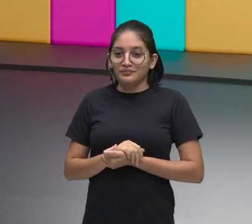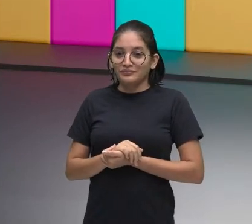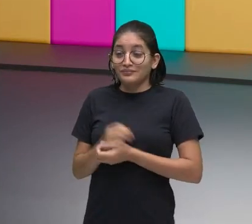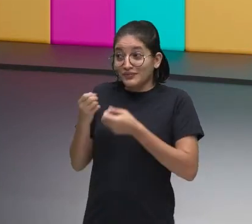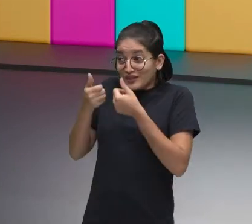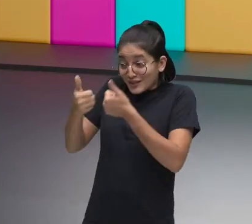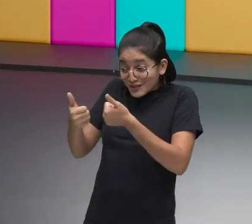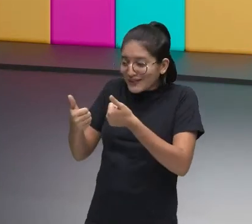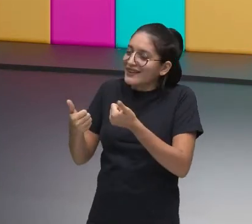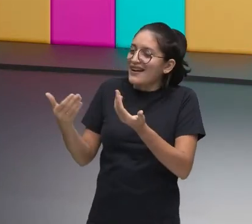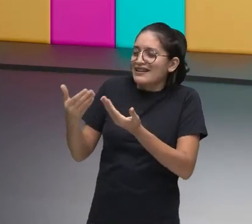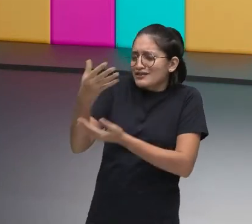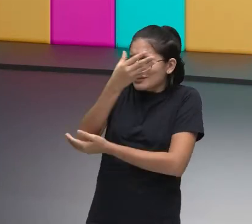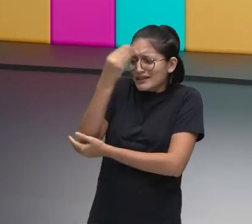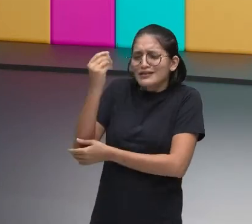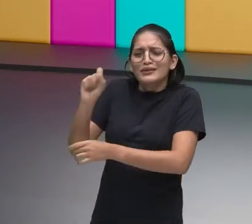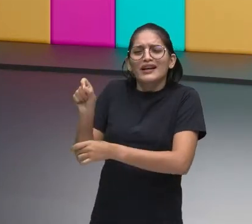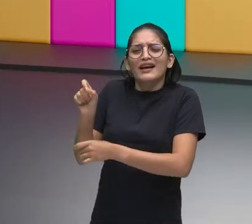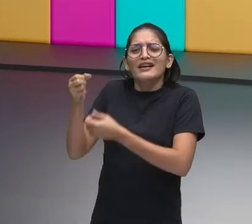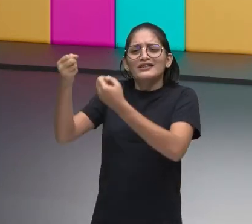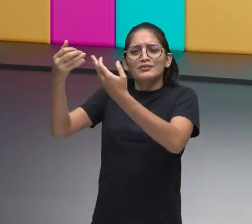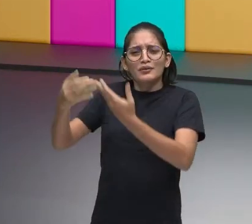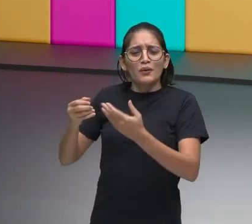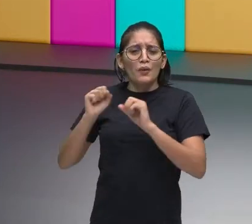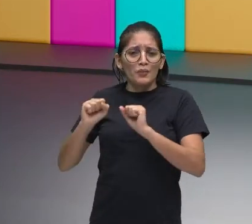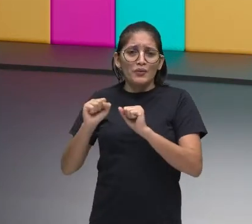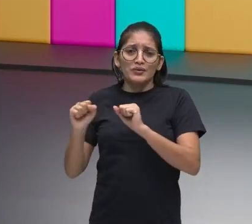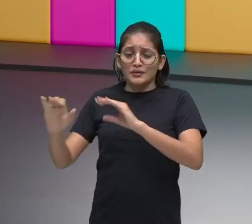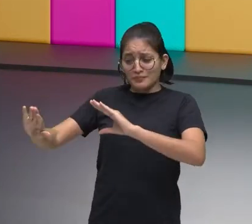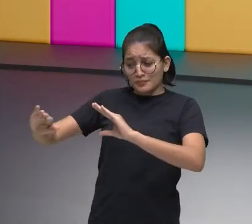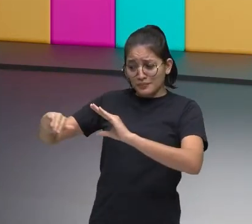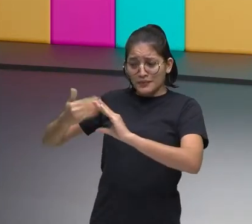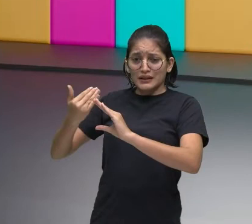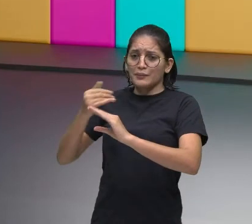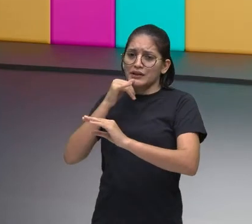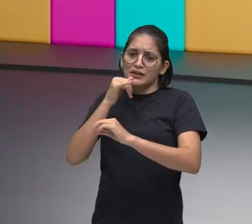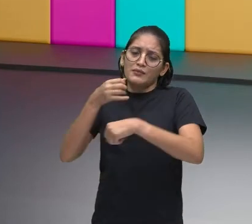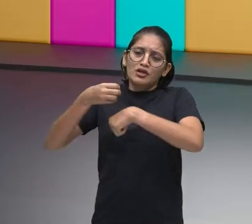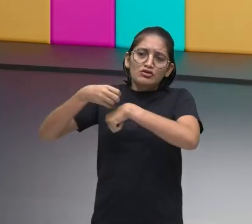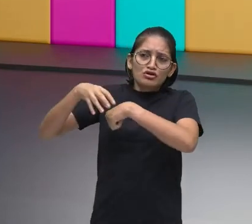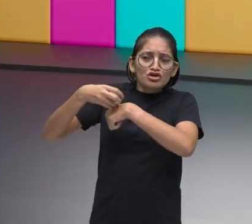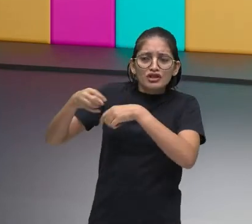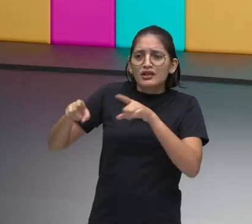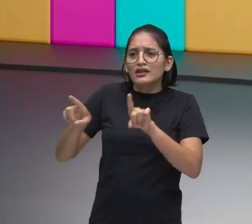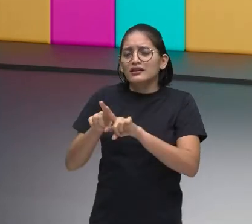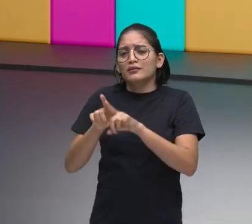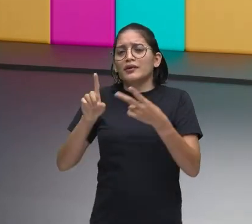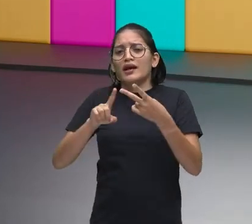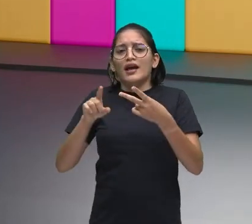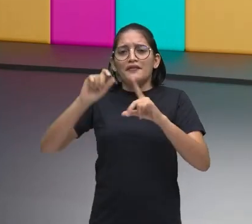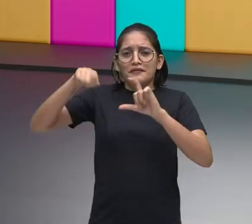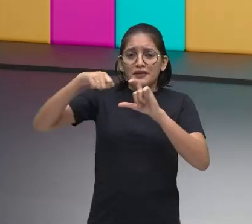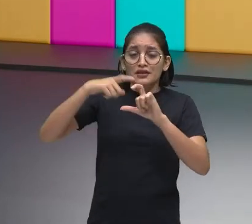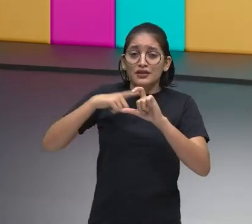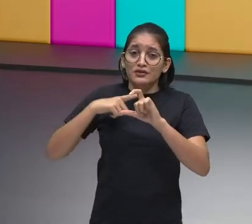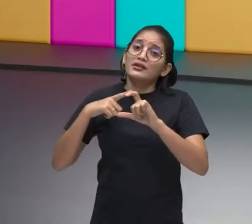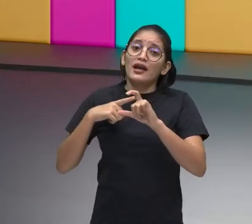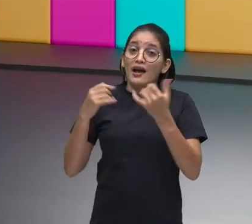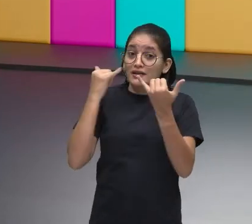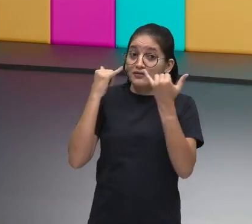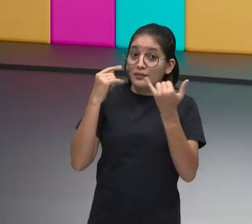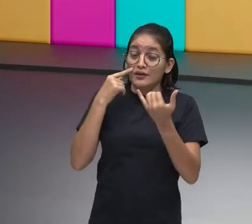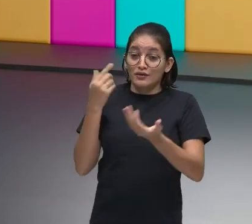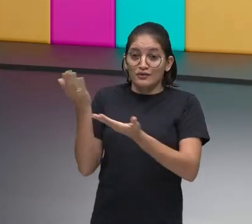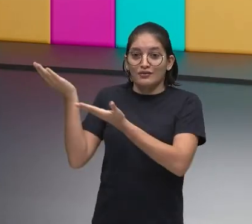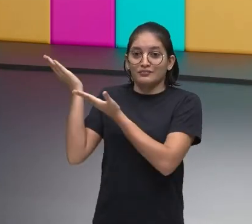não esquecendo, ela comentou em que a gente pode mandar dicas, vídeos. Tem o nosso contato que vai ficar aqui com